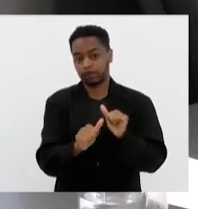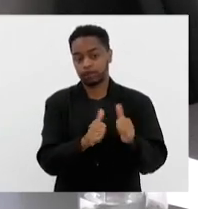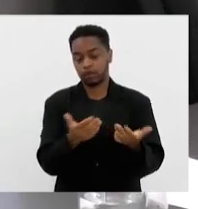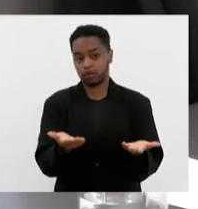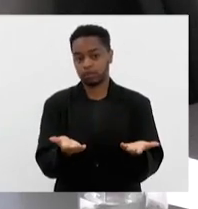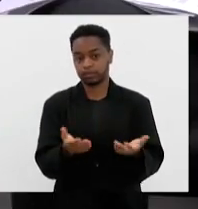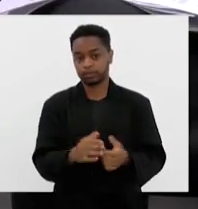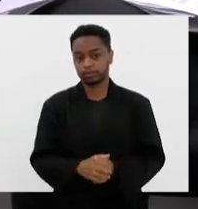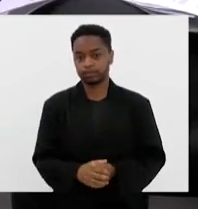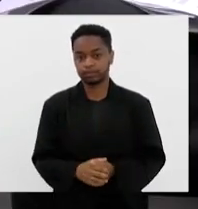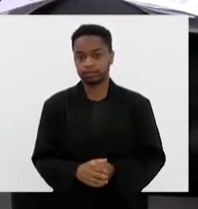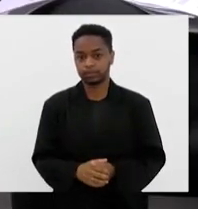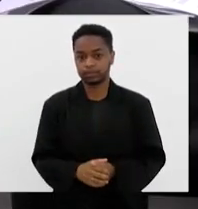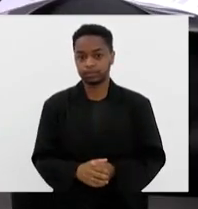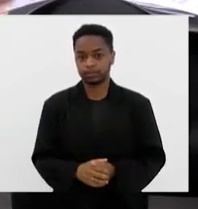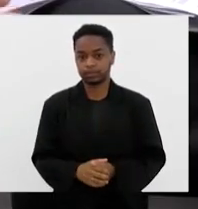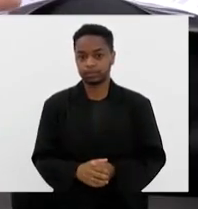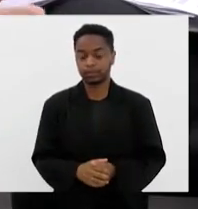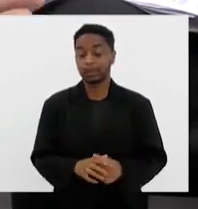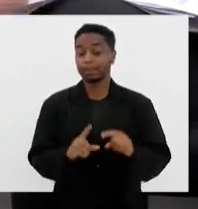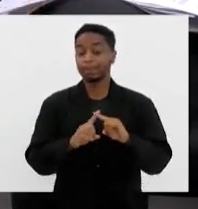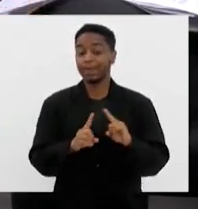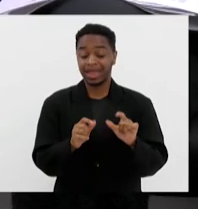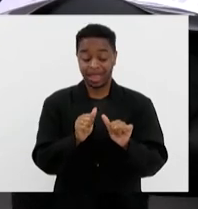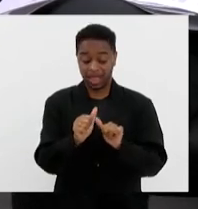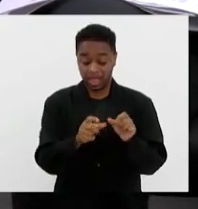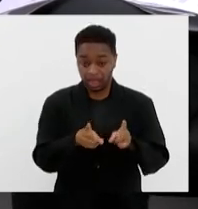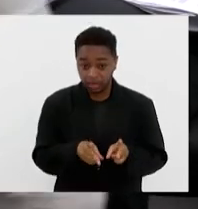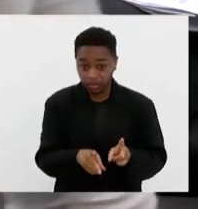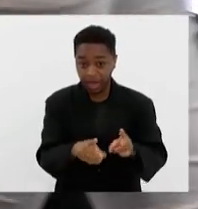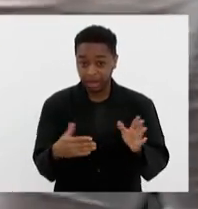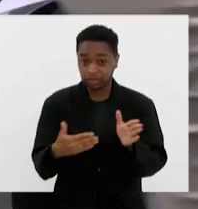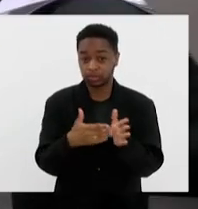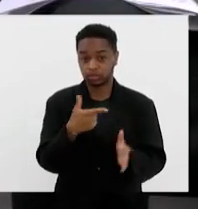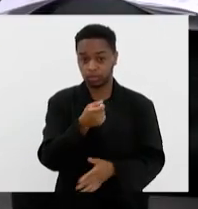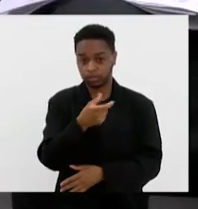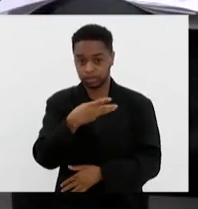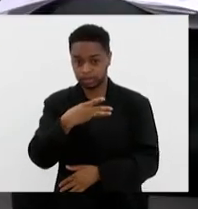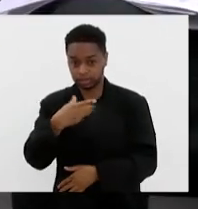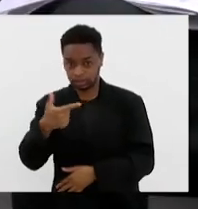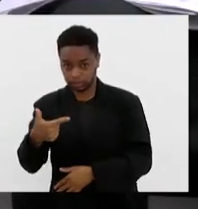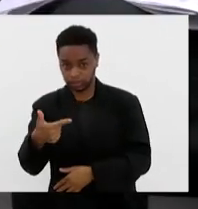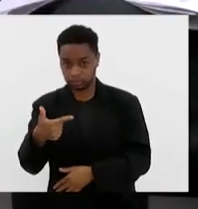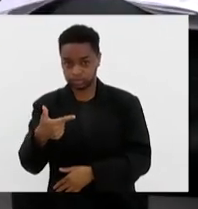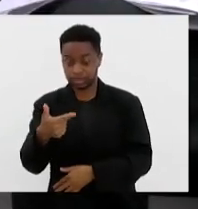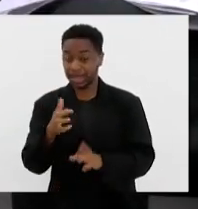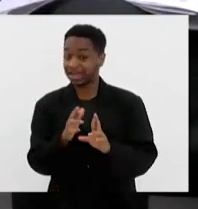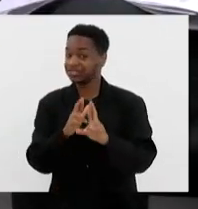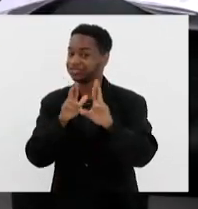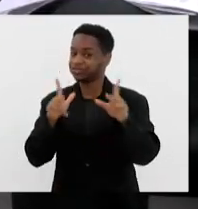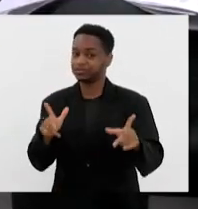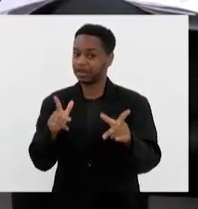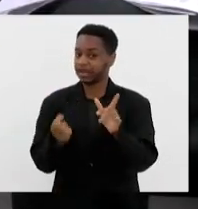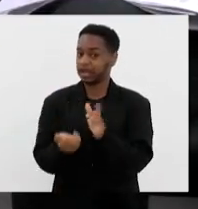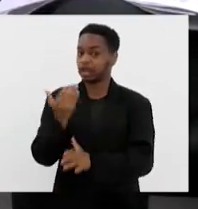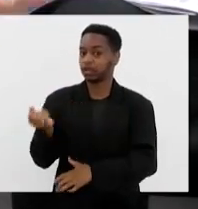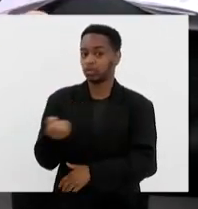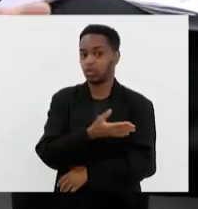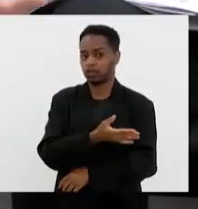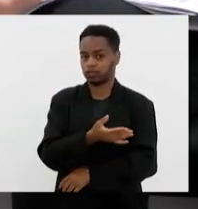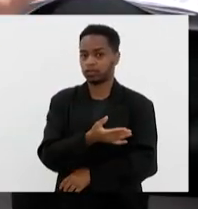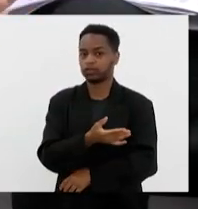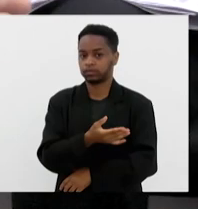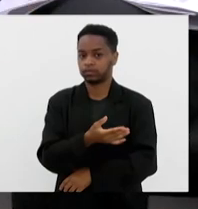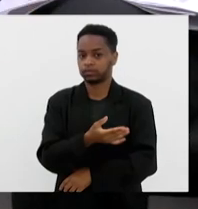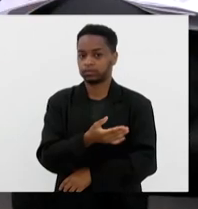só, renovar o incentivo até 2032... é diferente do que criar um novo